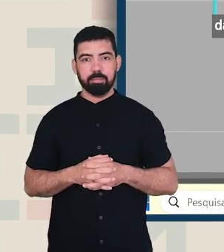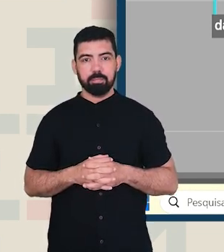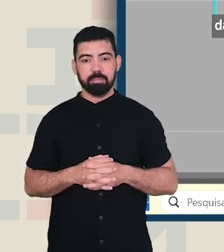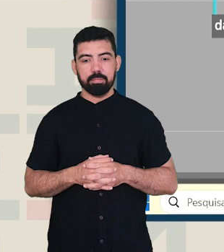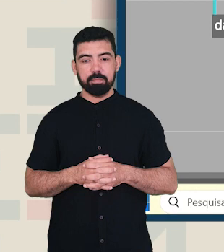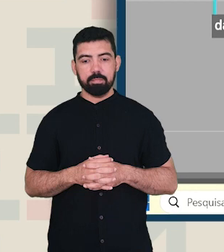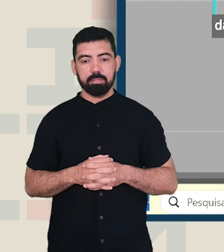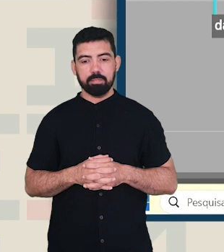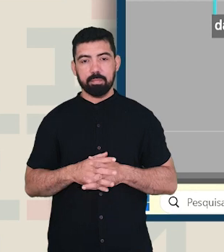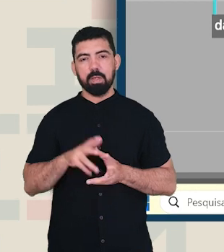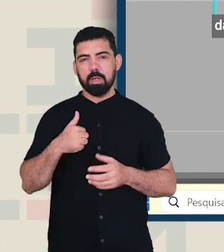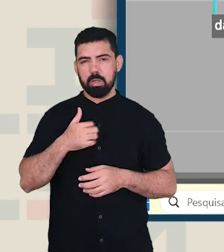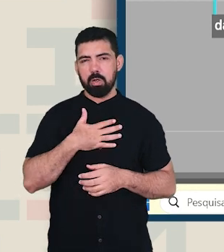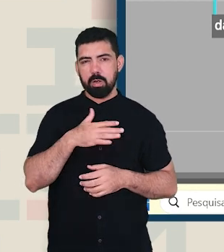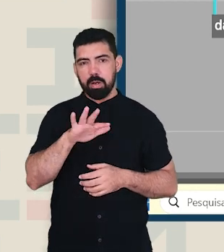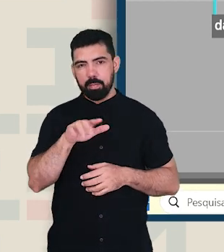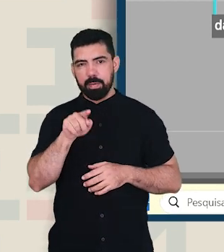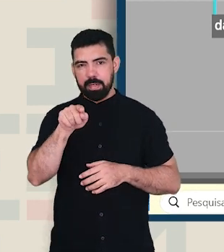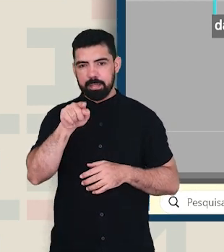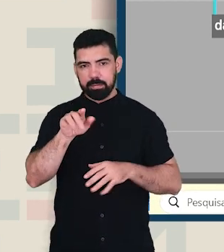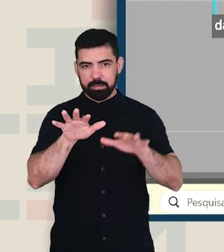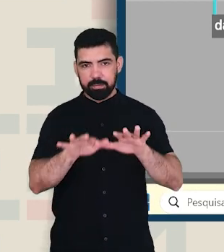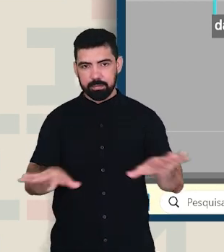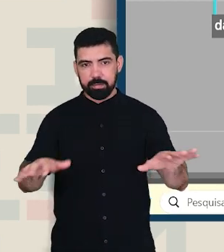Eu gosto mais ou menos por aqui.